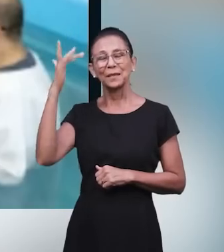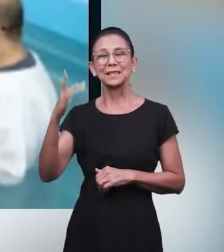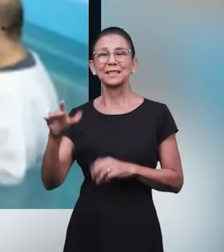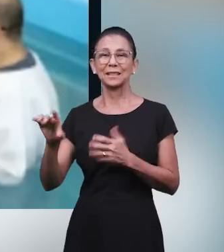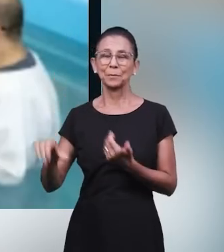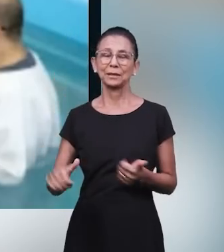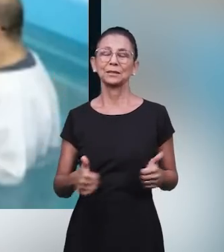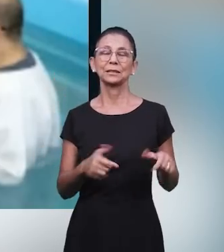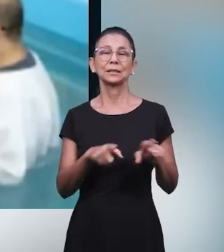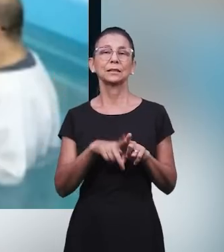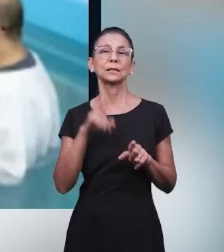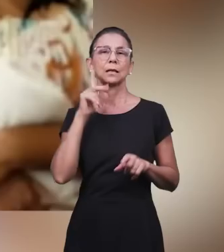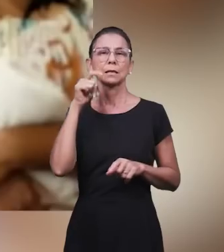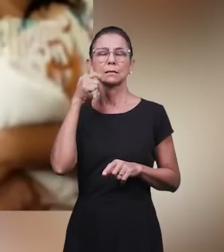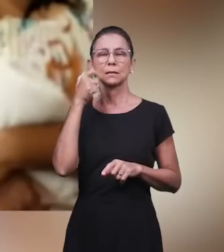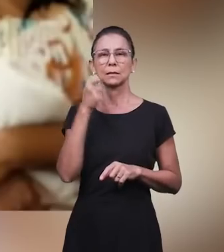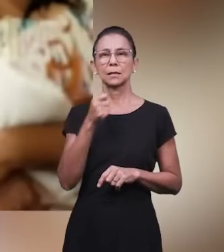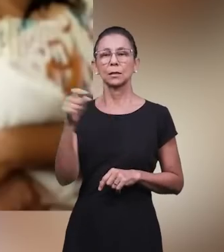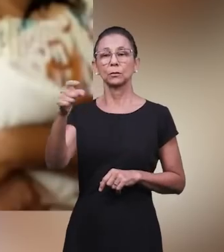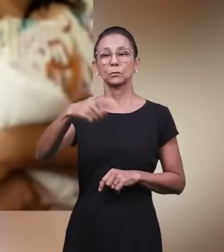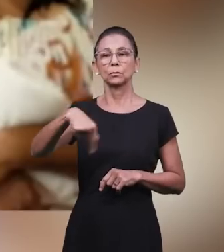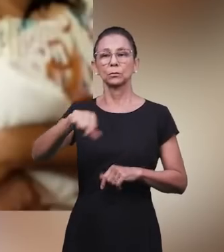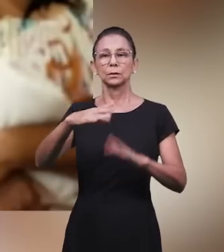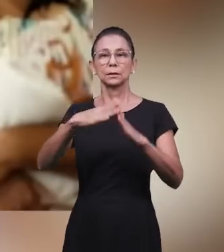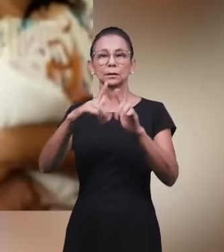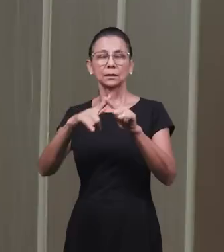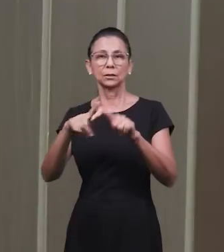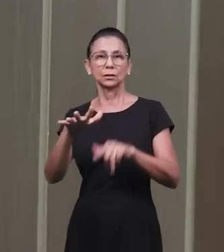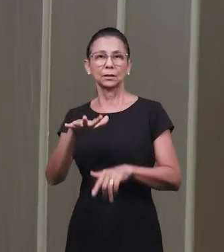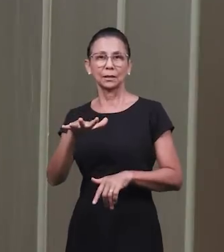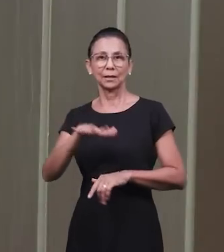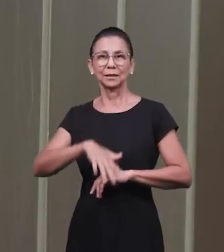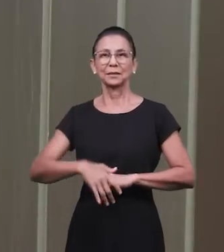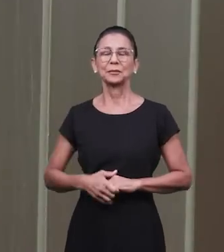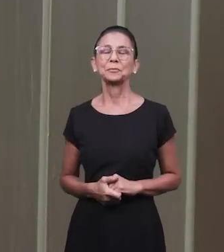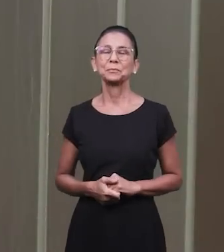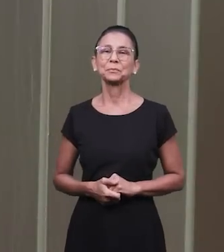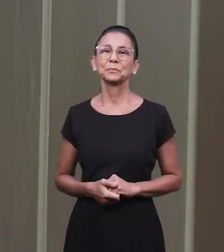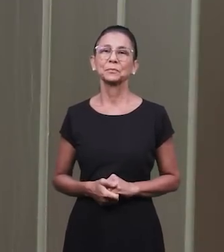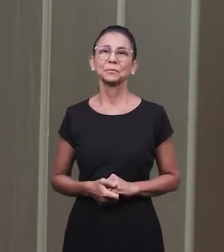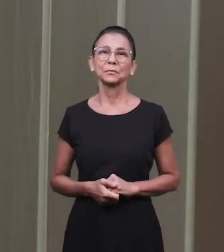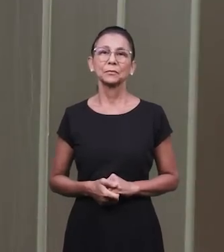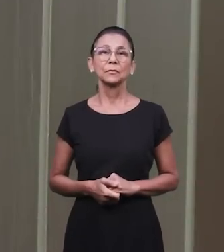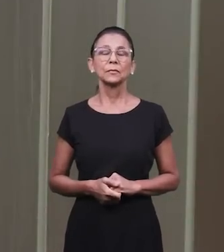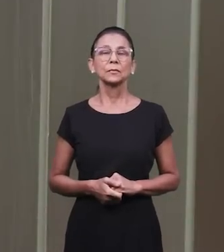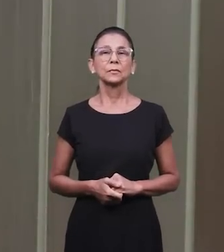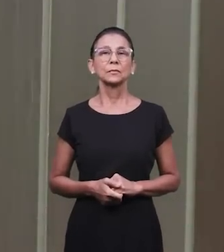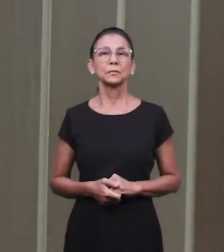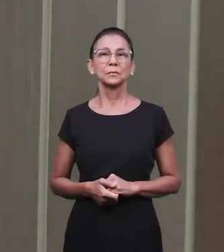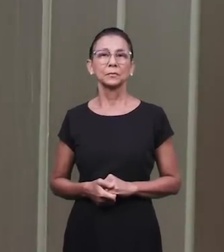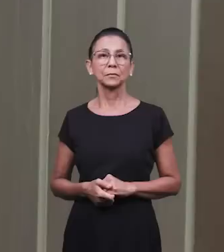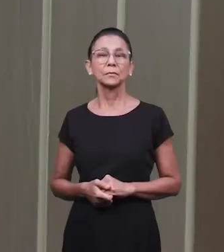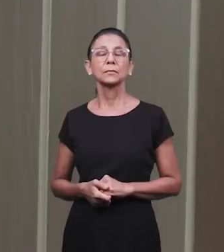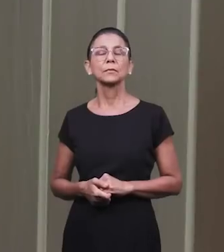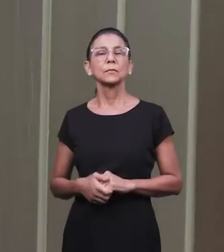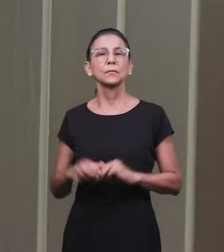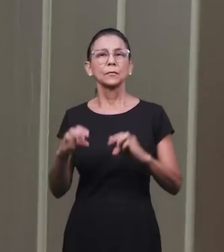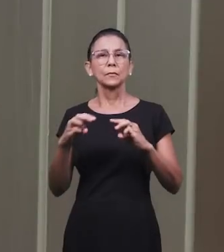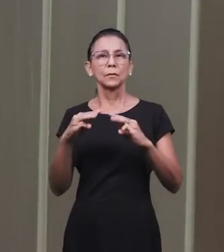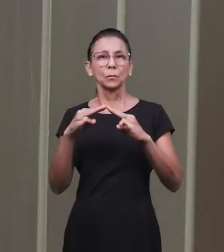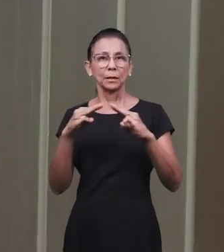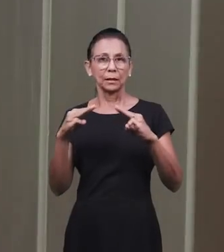do Senhor com as igrejas da área, uma grande festa. Ainda em Maringá, no Manaí, os jovens tiveram